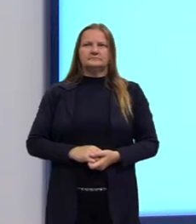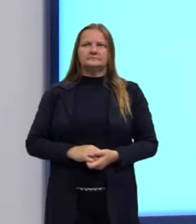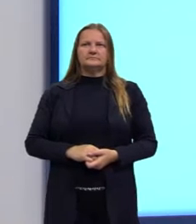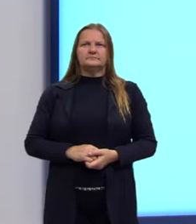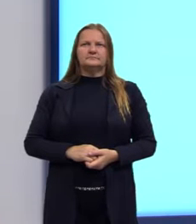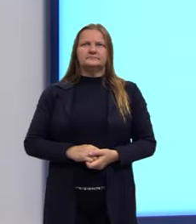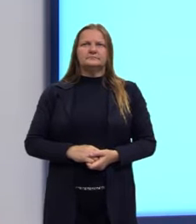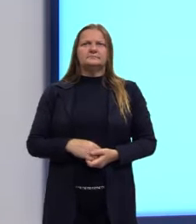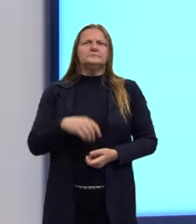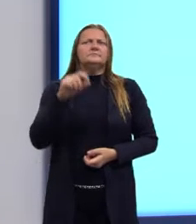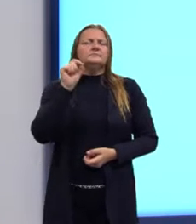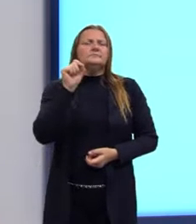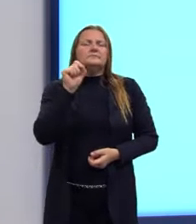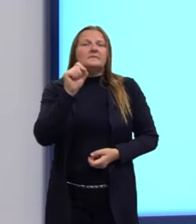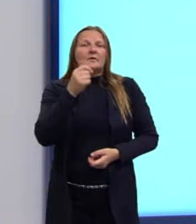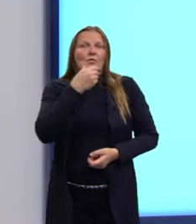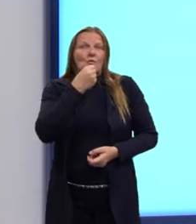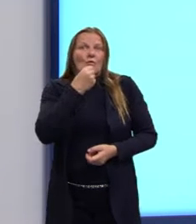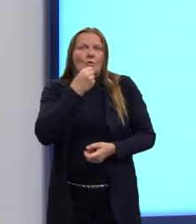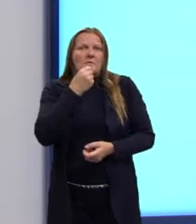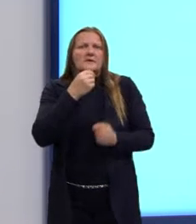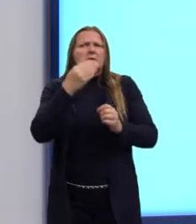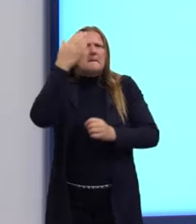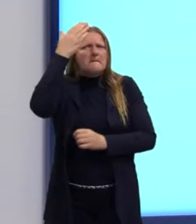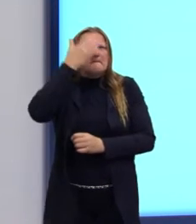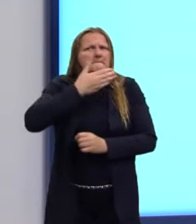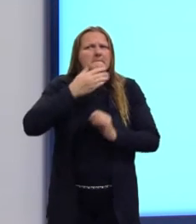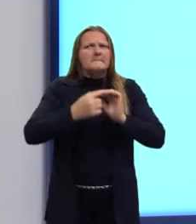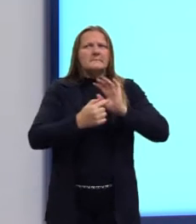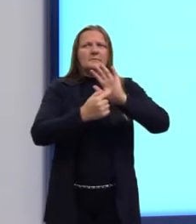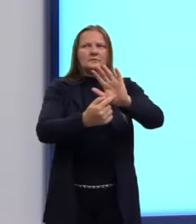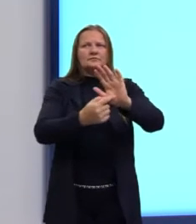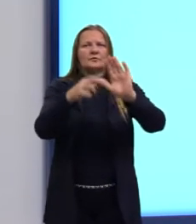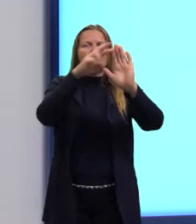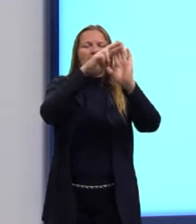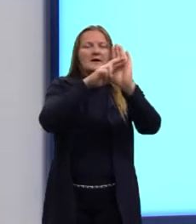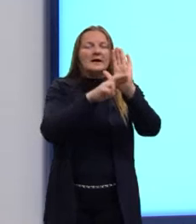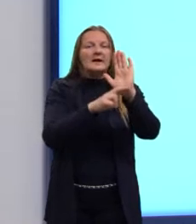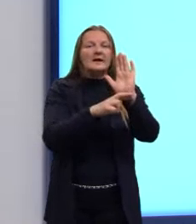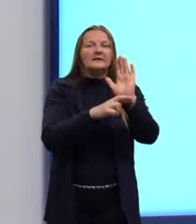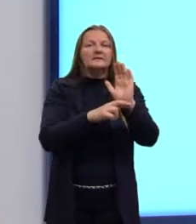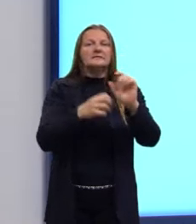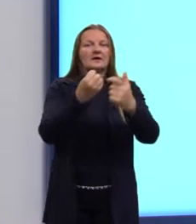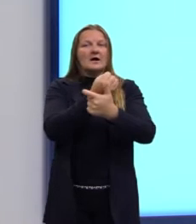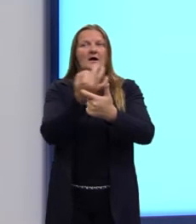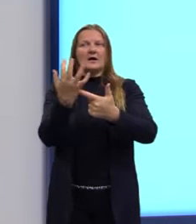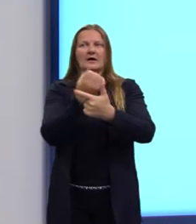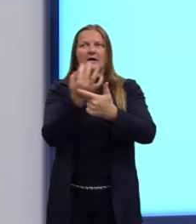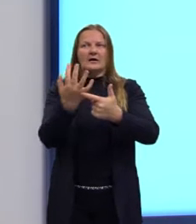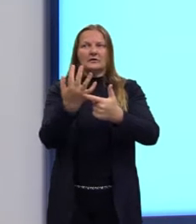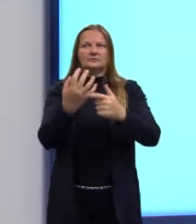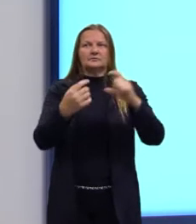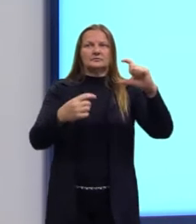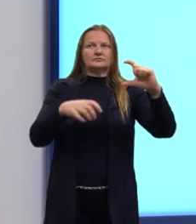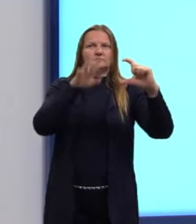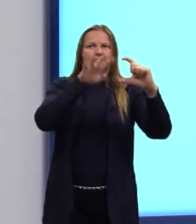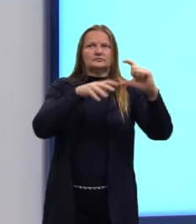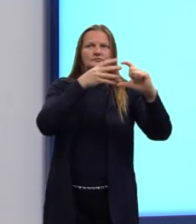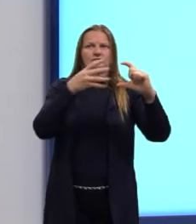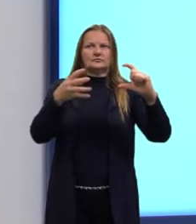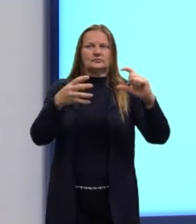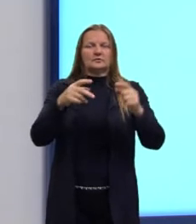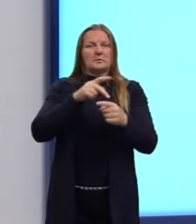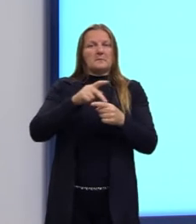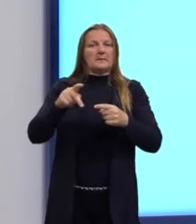quem lhe mostrou que as regras as regras da álgebra matricial são diferentes das regras então da álgebra